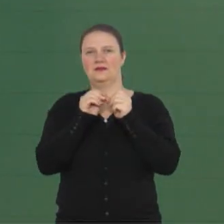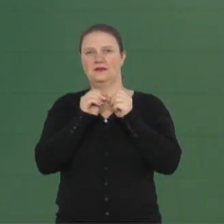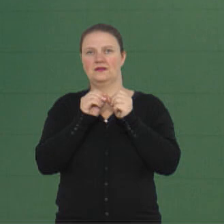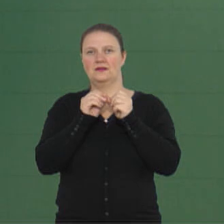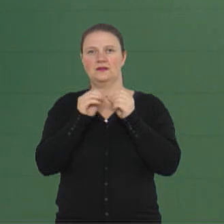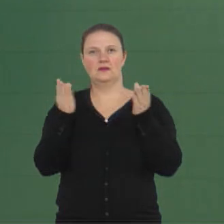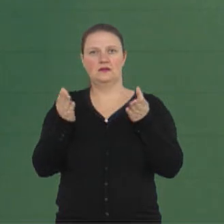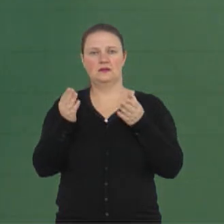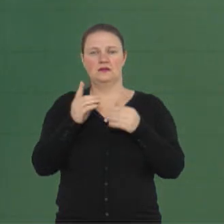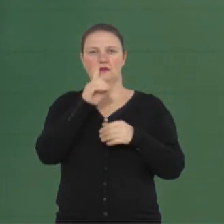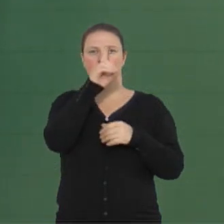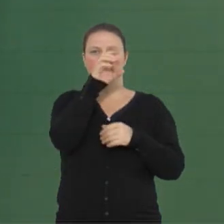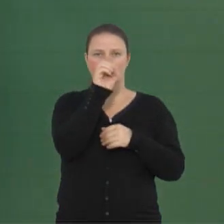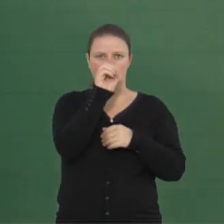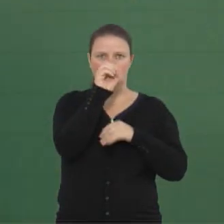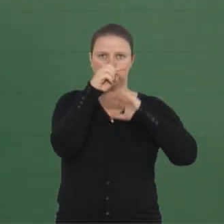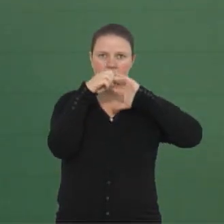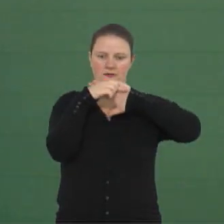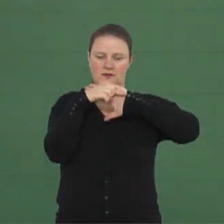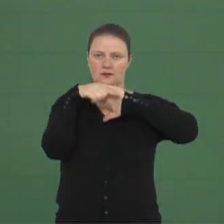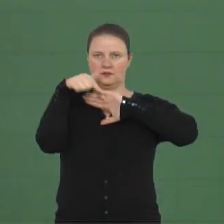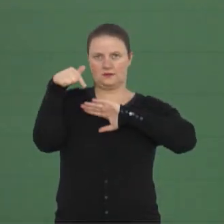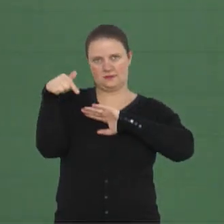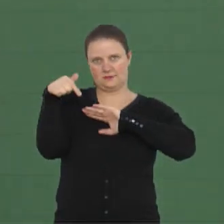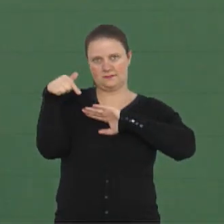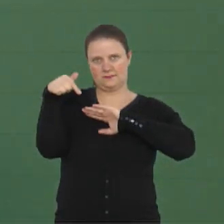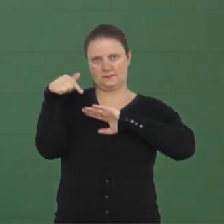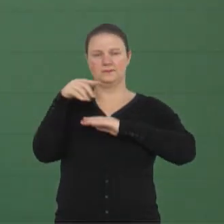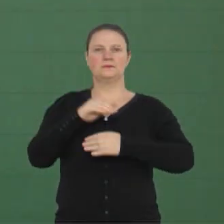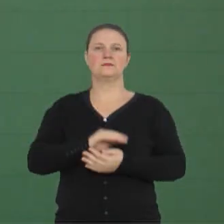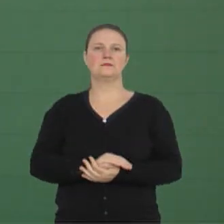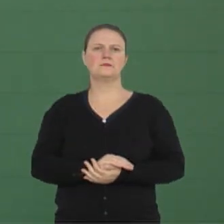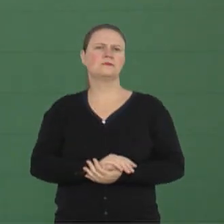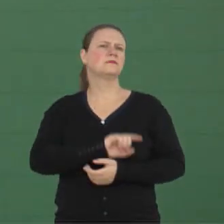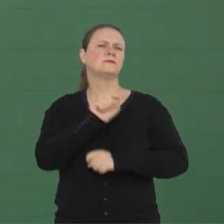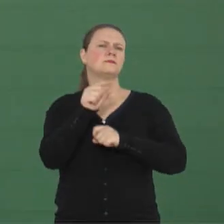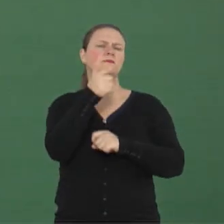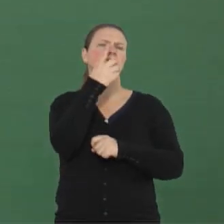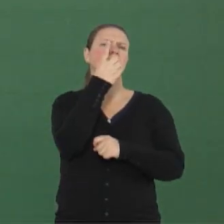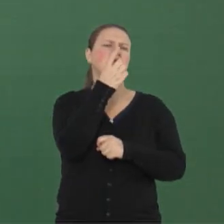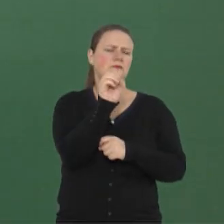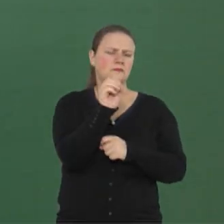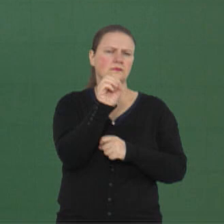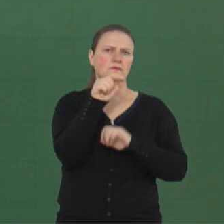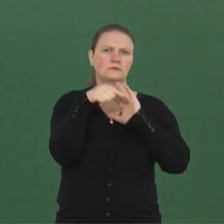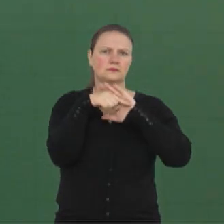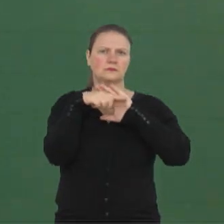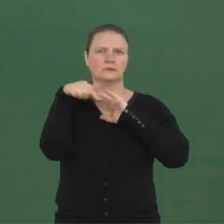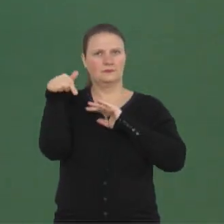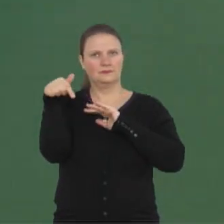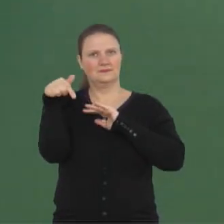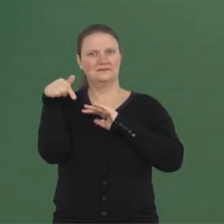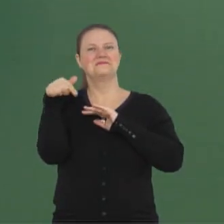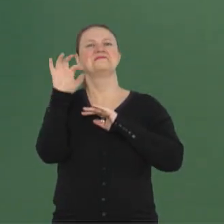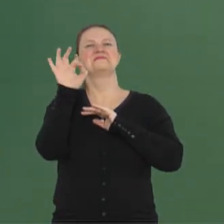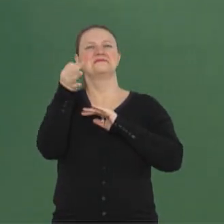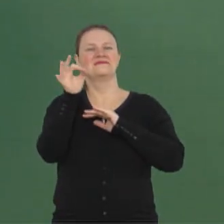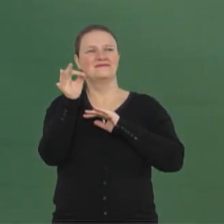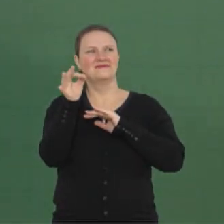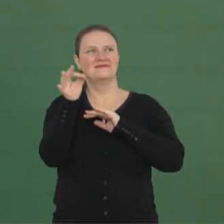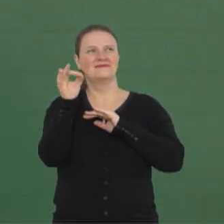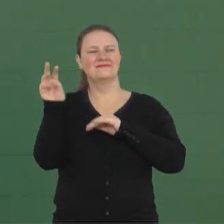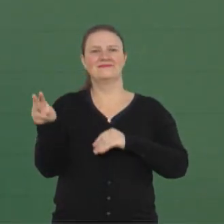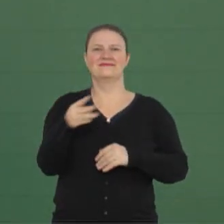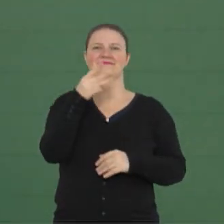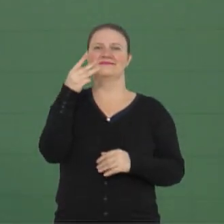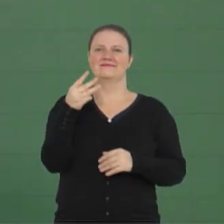Sendo assim, eu tenho 10 menos 7. E quanto é 10 menos 7? Quanto? Isso, garoto.